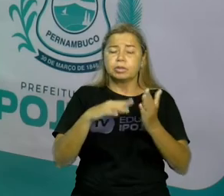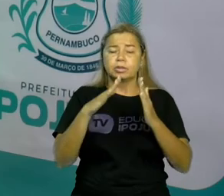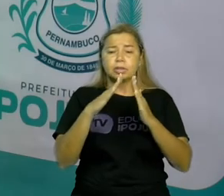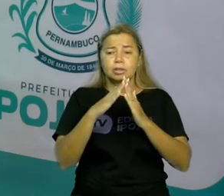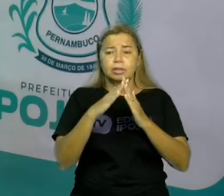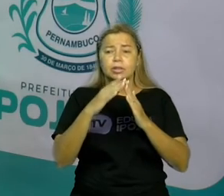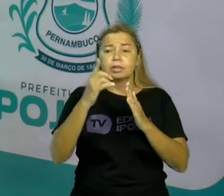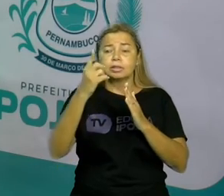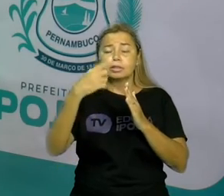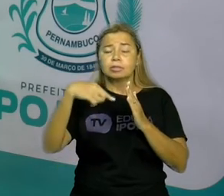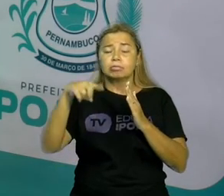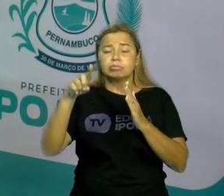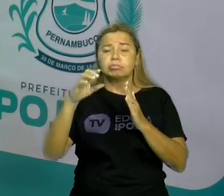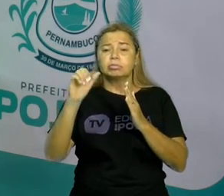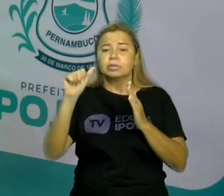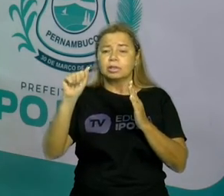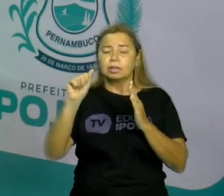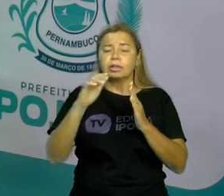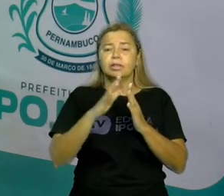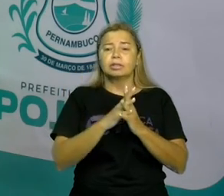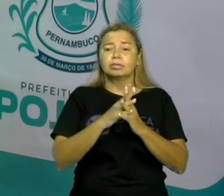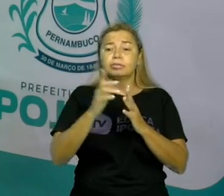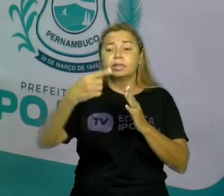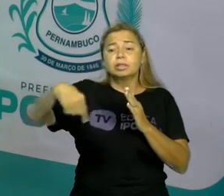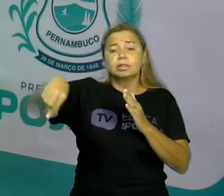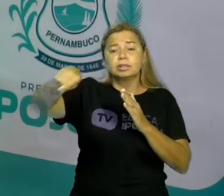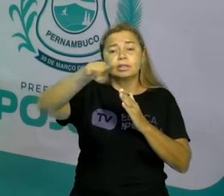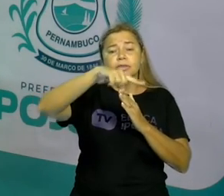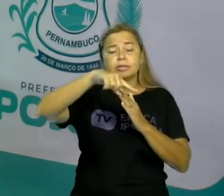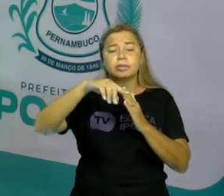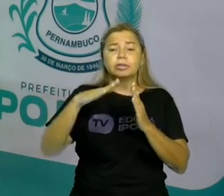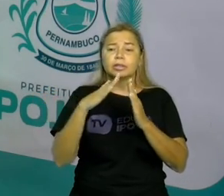A e voltar para a pizzaria.